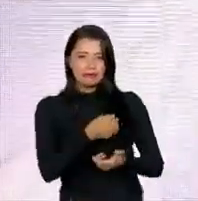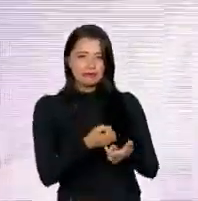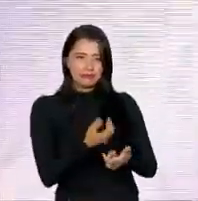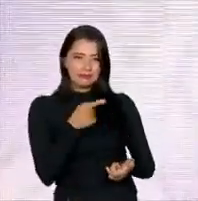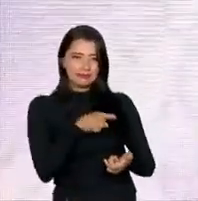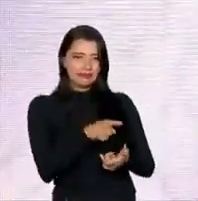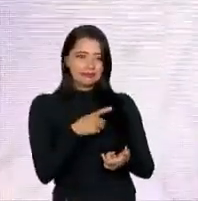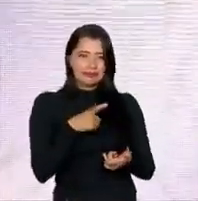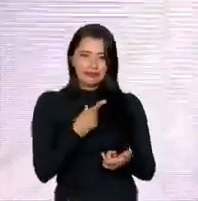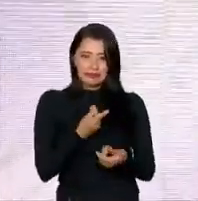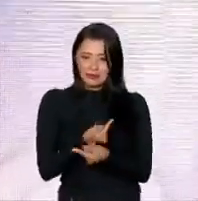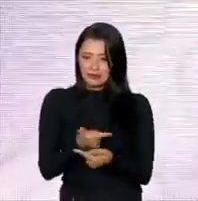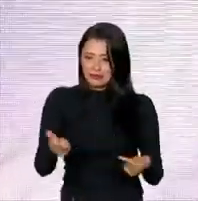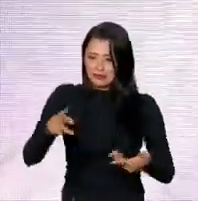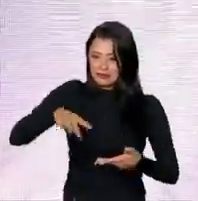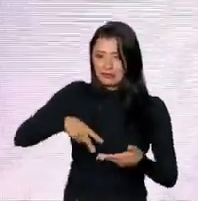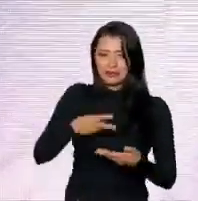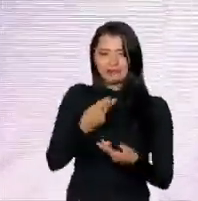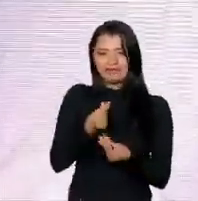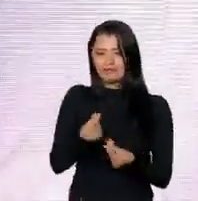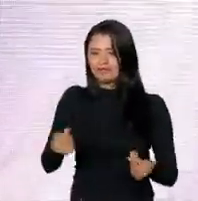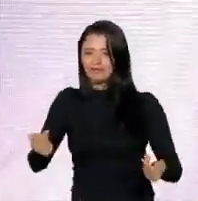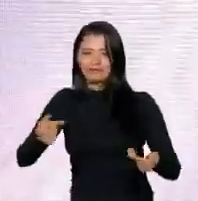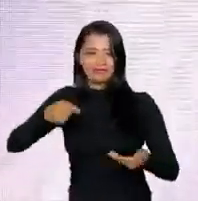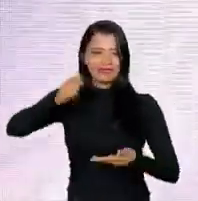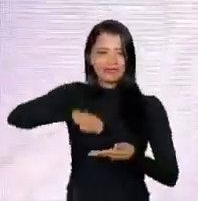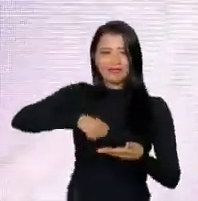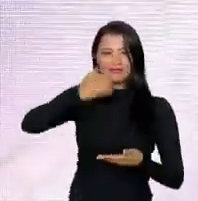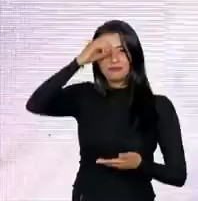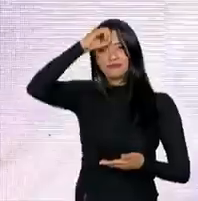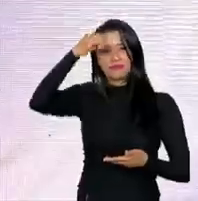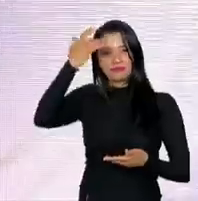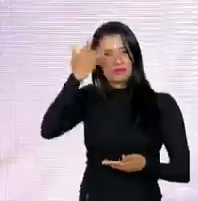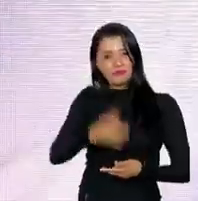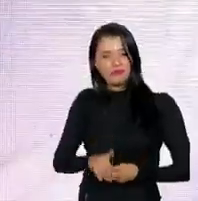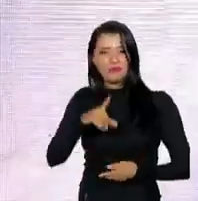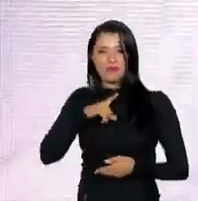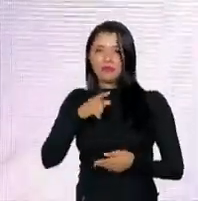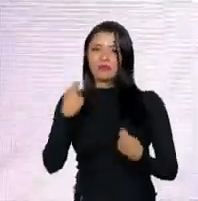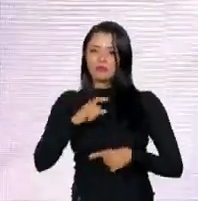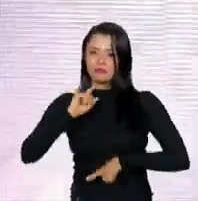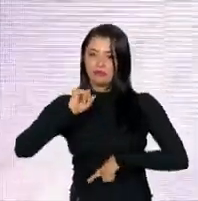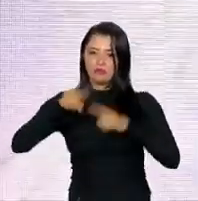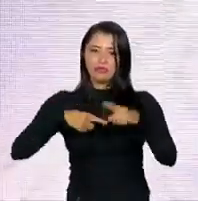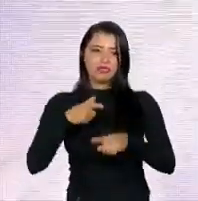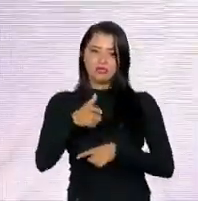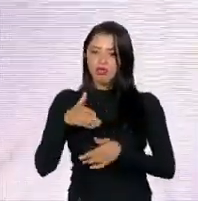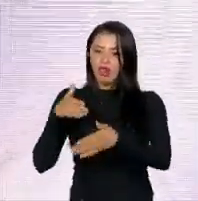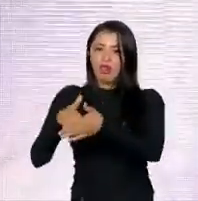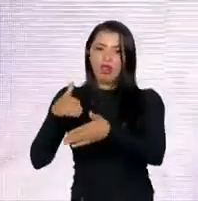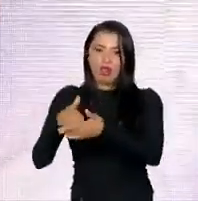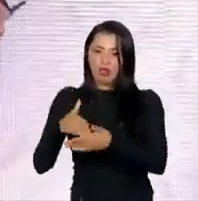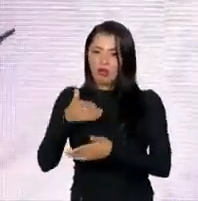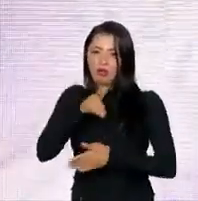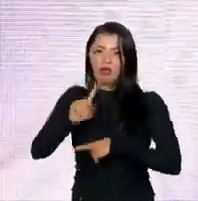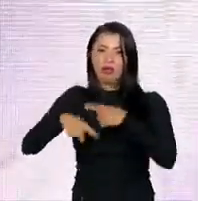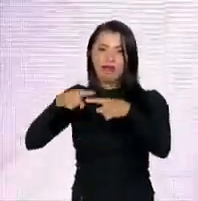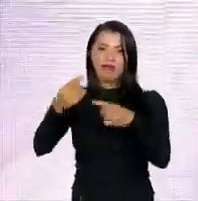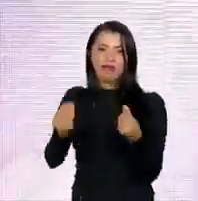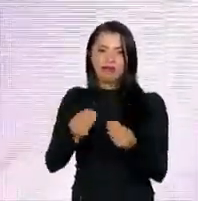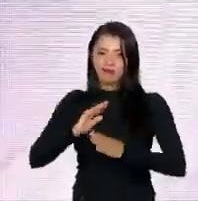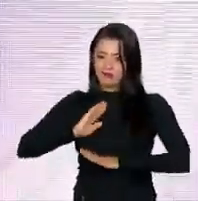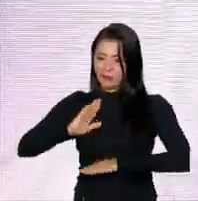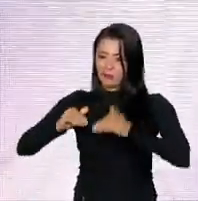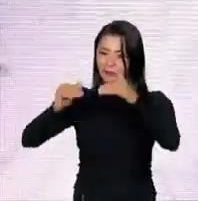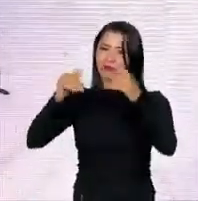analfabetismo, precisa ser enfrentada, porque senão vira entrave para o desenvolvimento. Será necessário